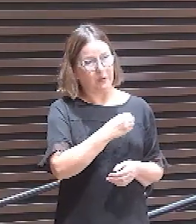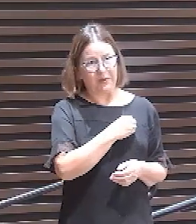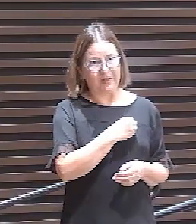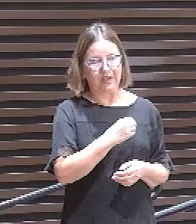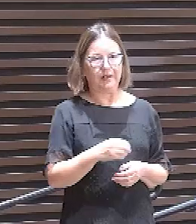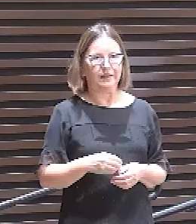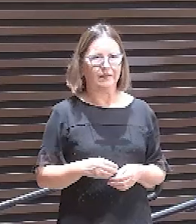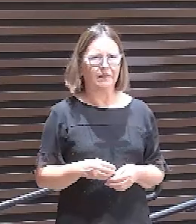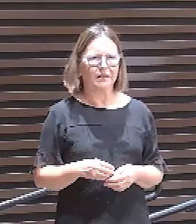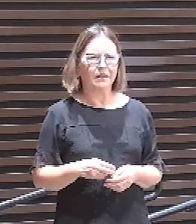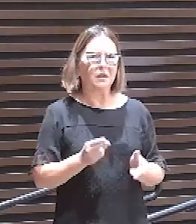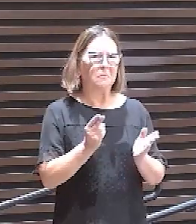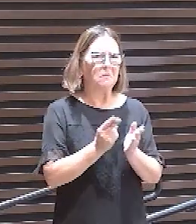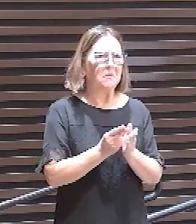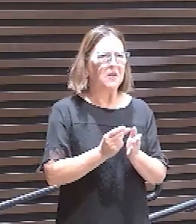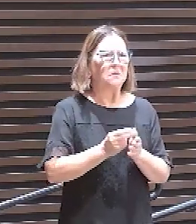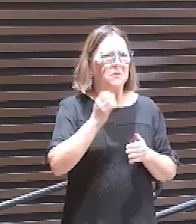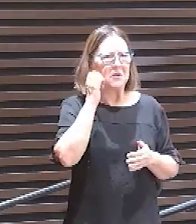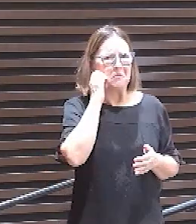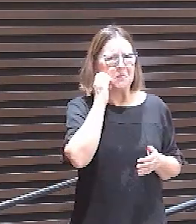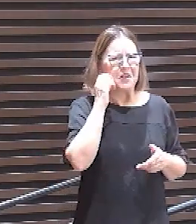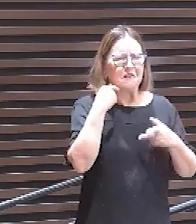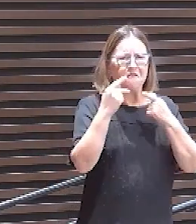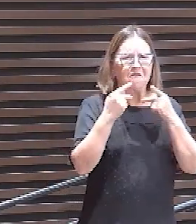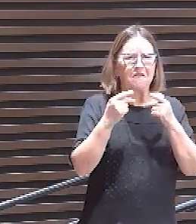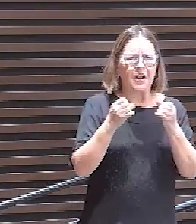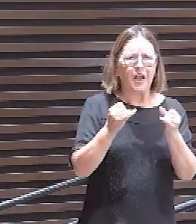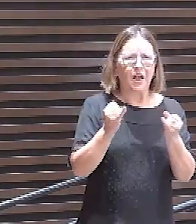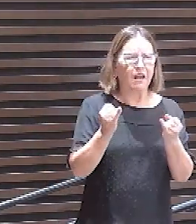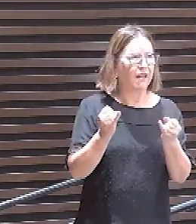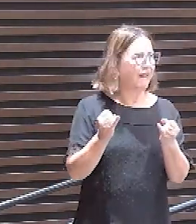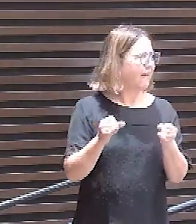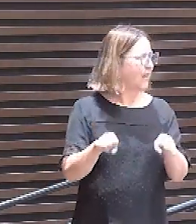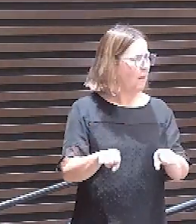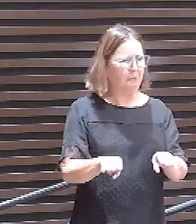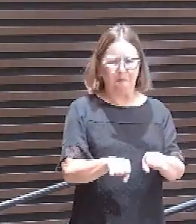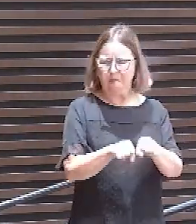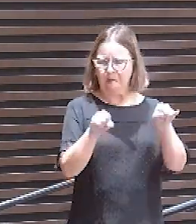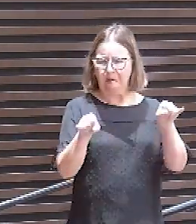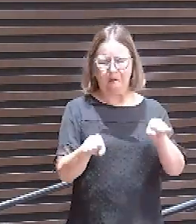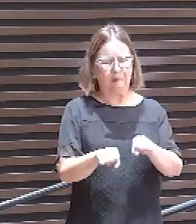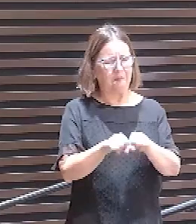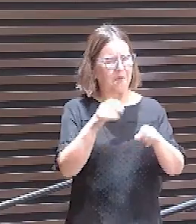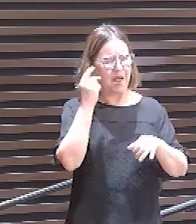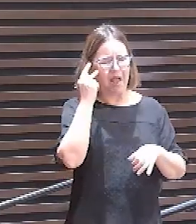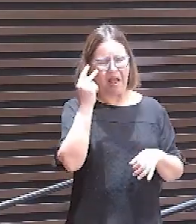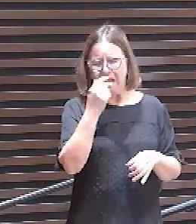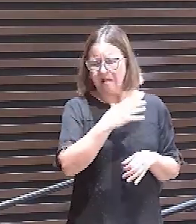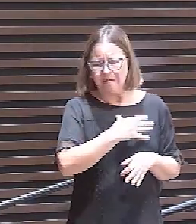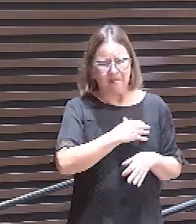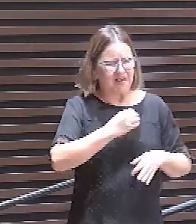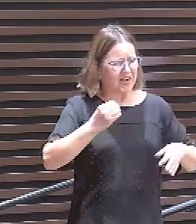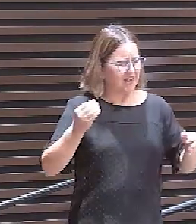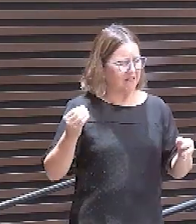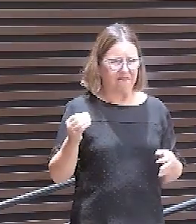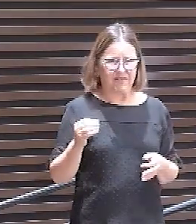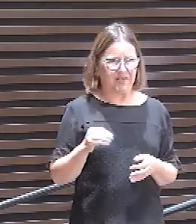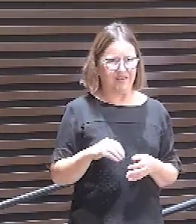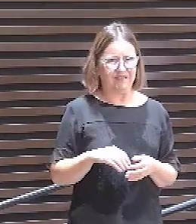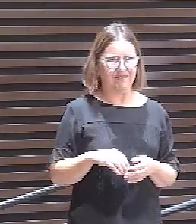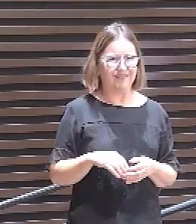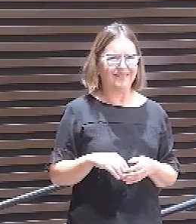carreguei 9 meses na barriga. Me dá vontade de tirar o cinto e dar-lhe uma